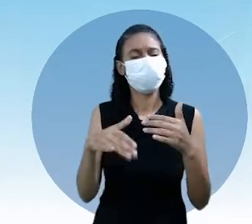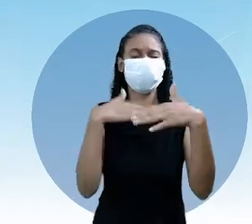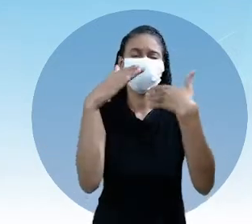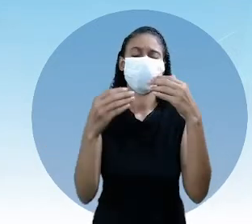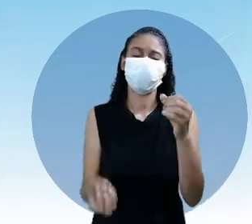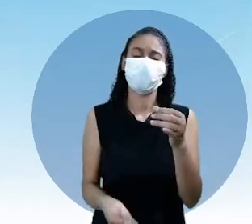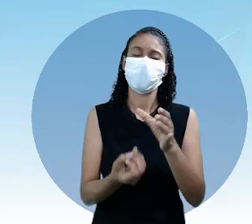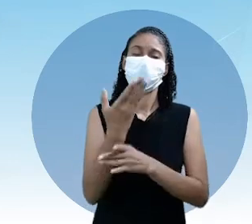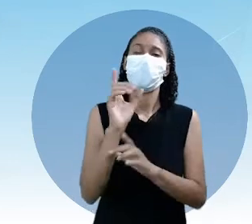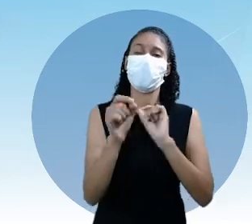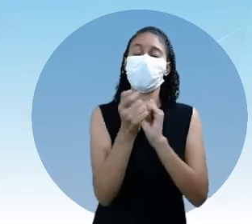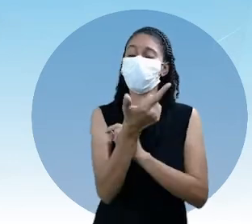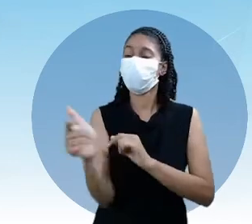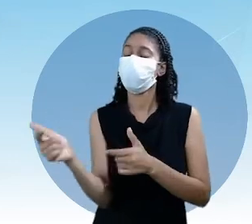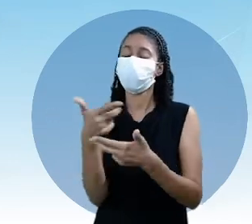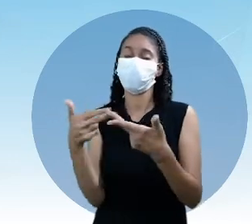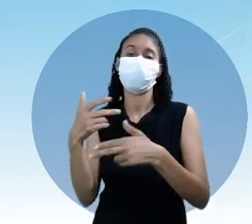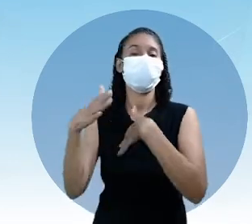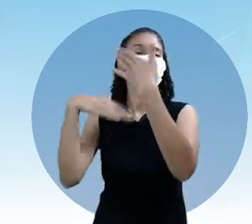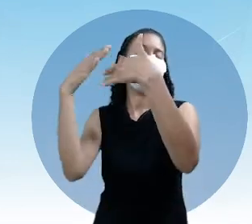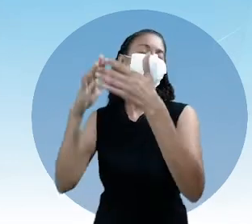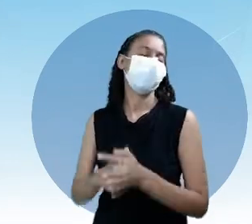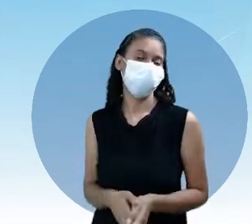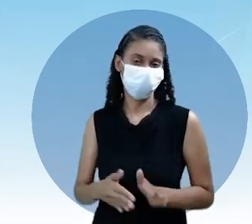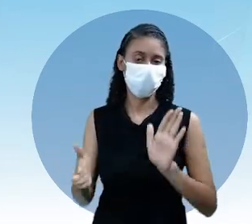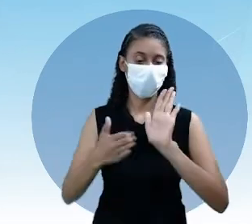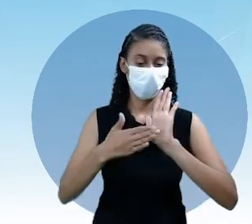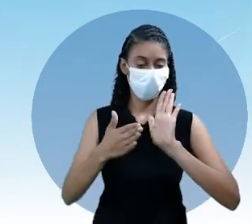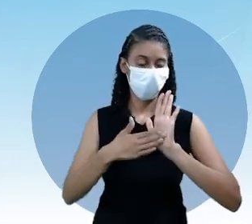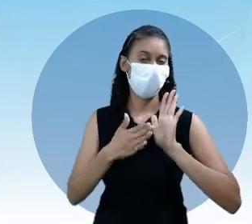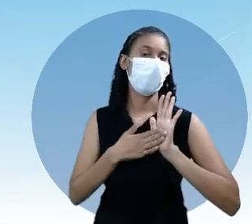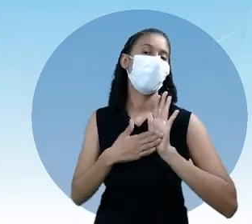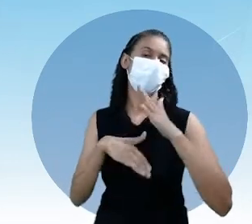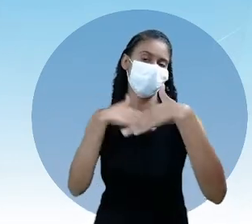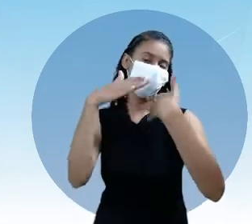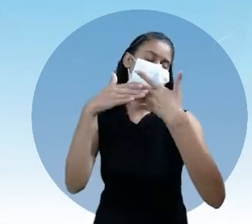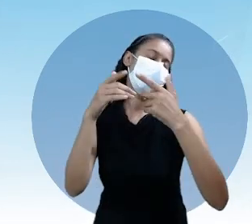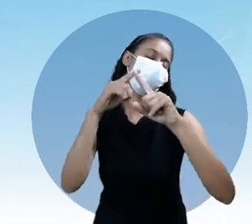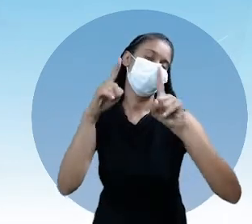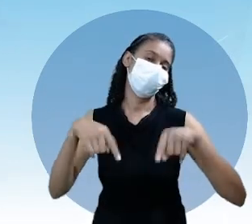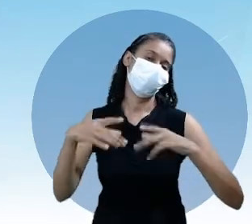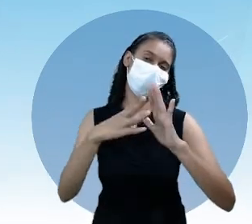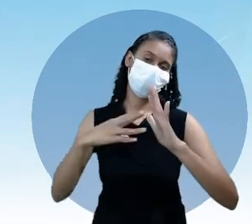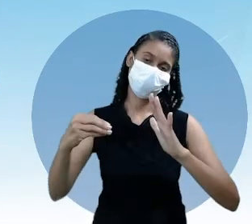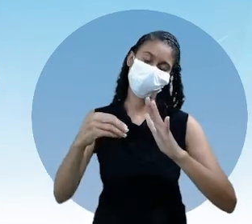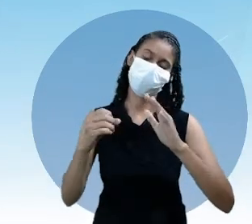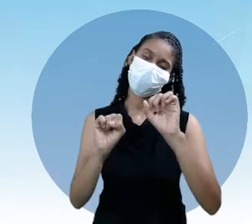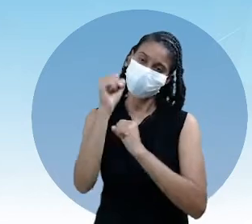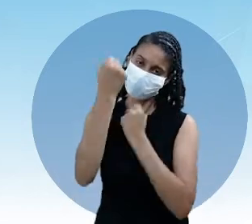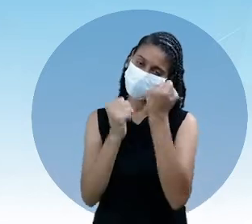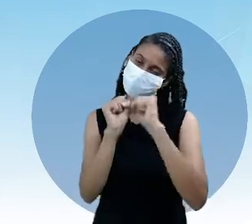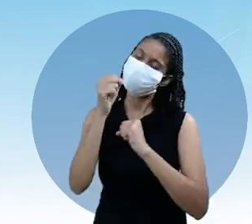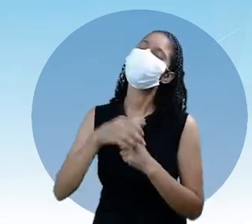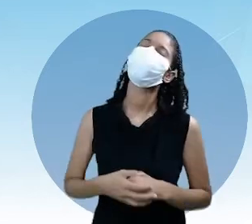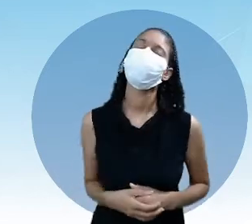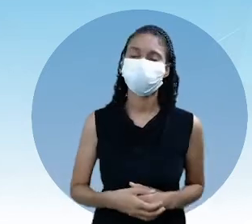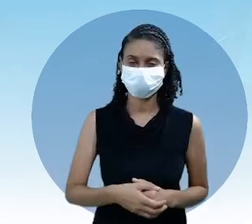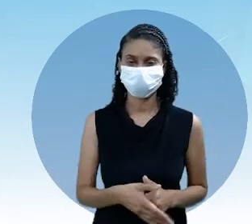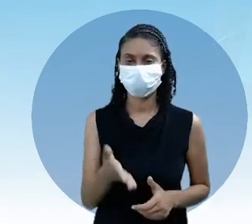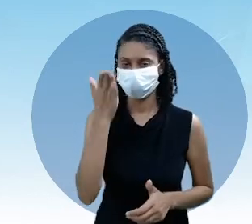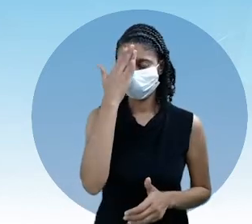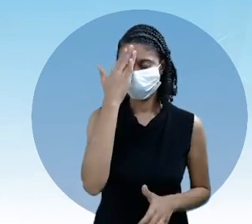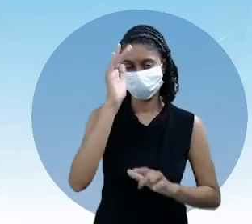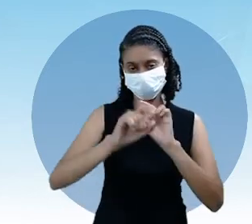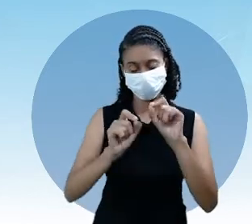criar outras vias de desenvolvimento, propor um modelo de desenvolvimento pela via industrial, uma vez, né, que se entendia